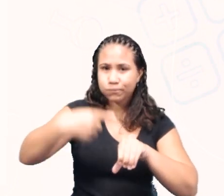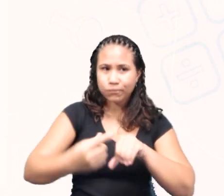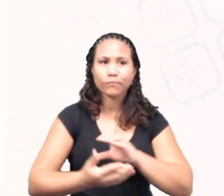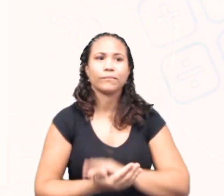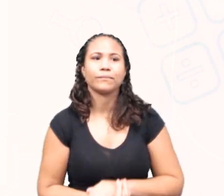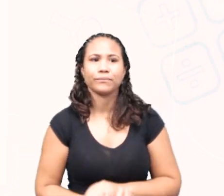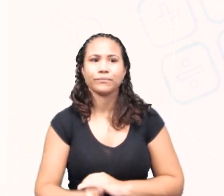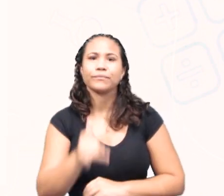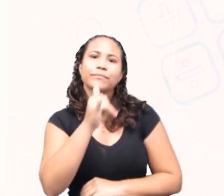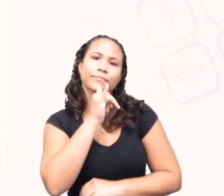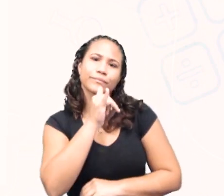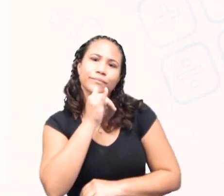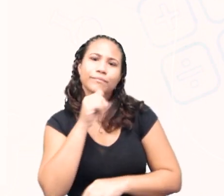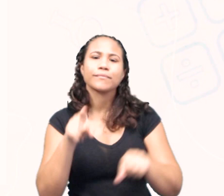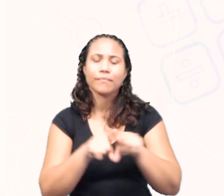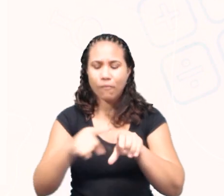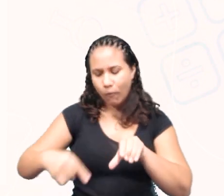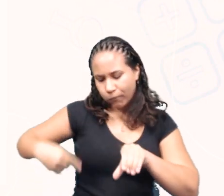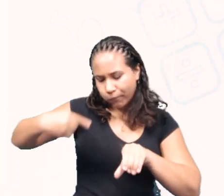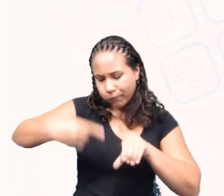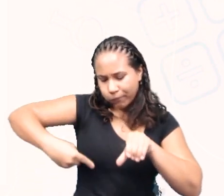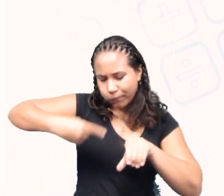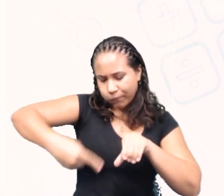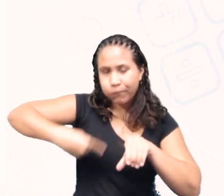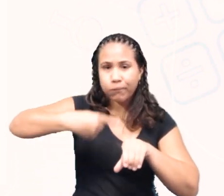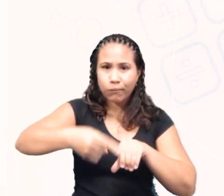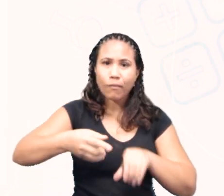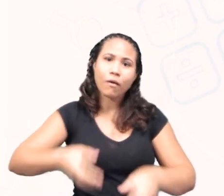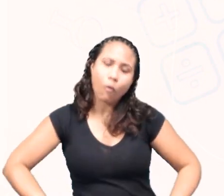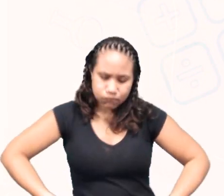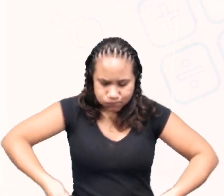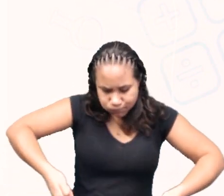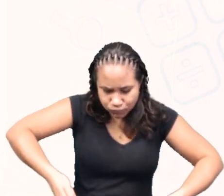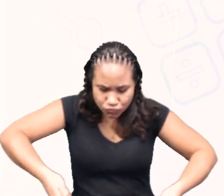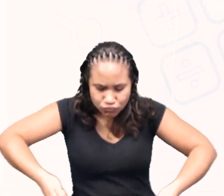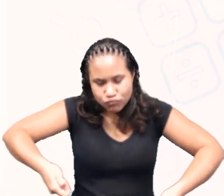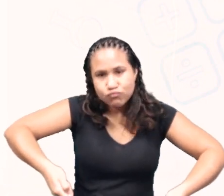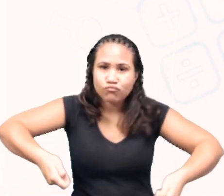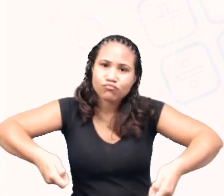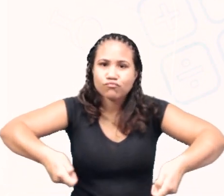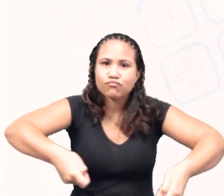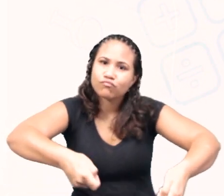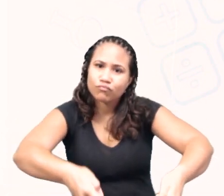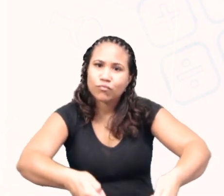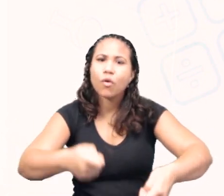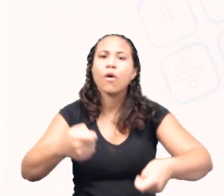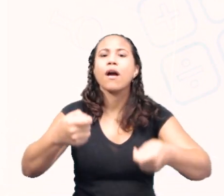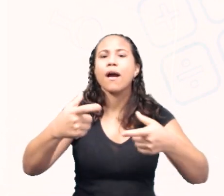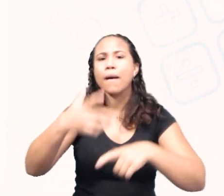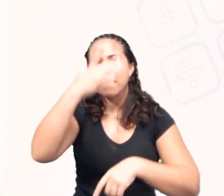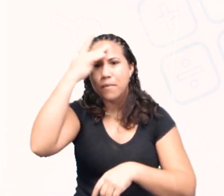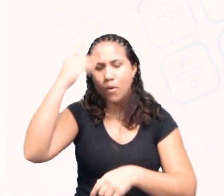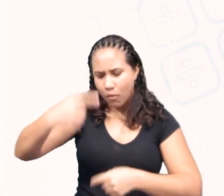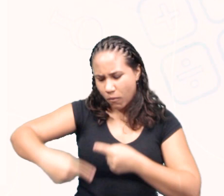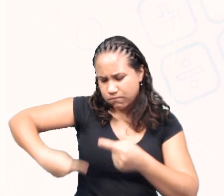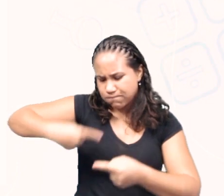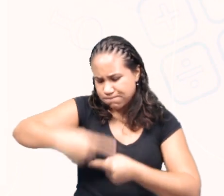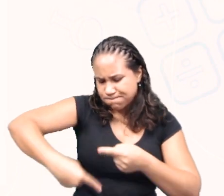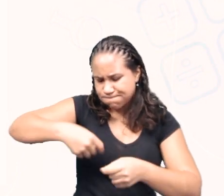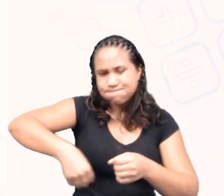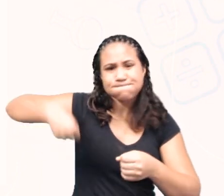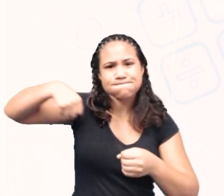Um bom exemplo da utilização da roda com eixo é um carrinho de mão, onde a pressão do